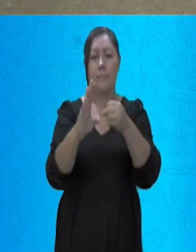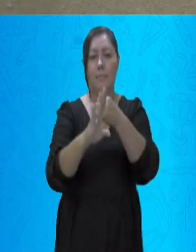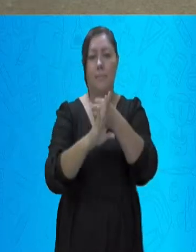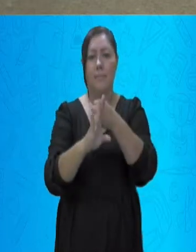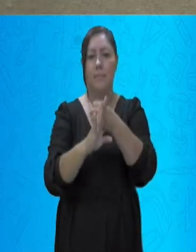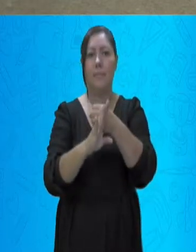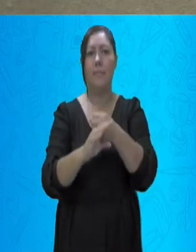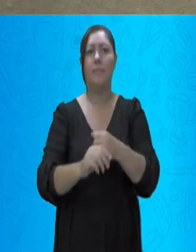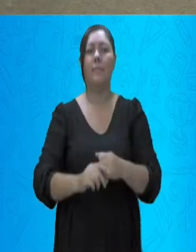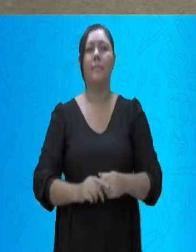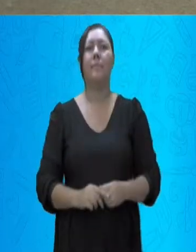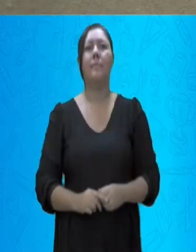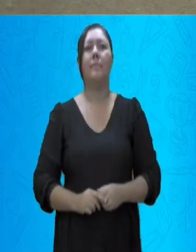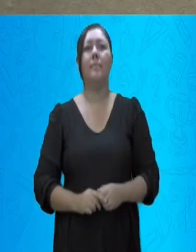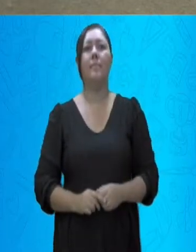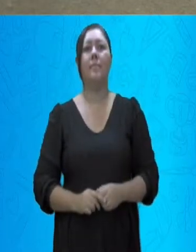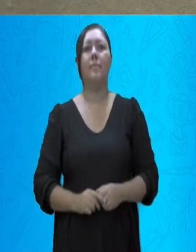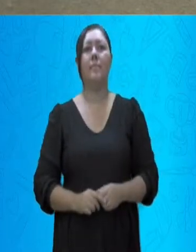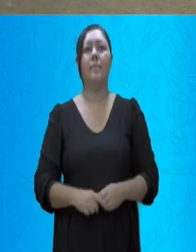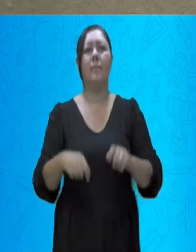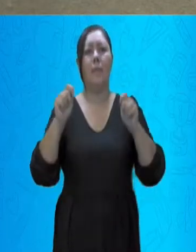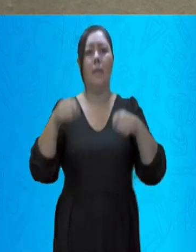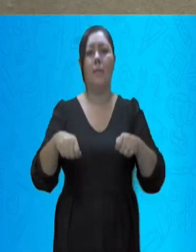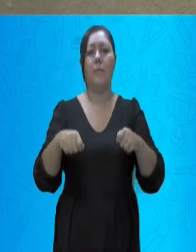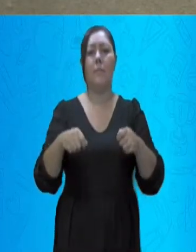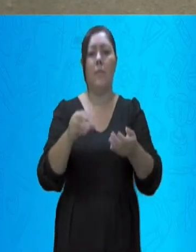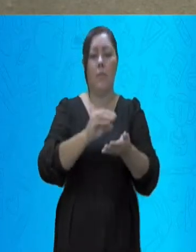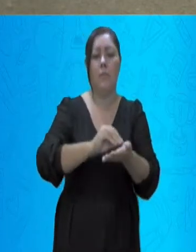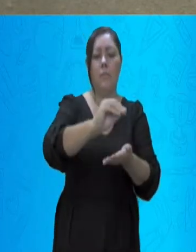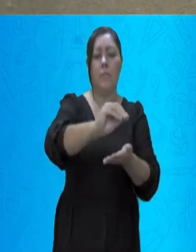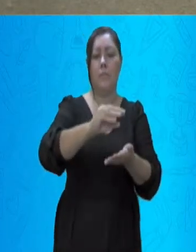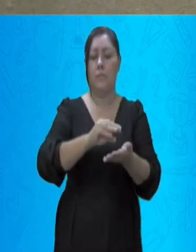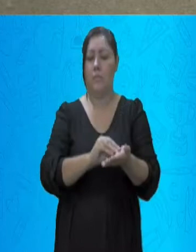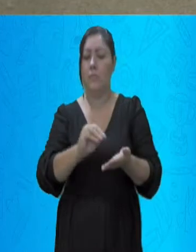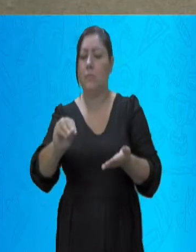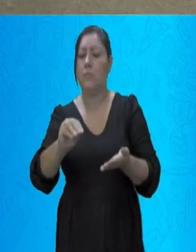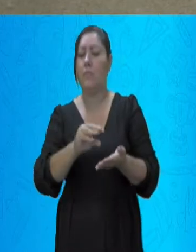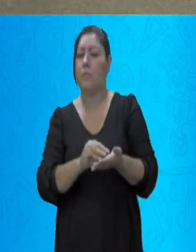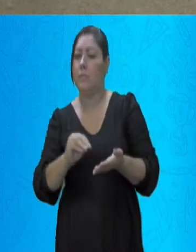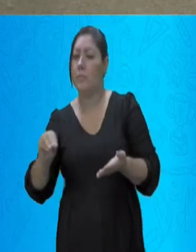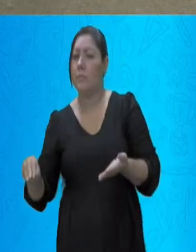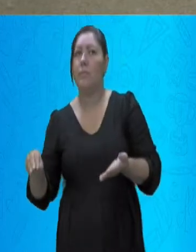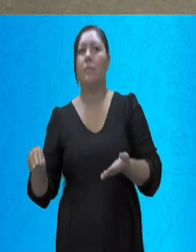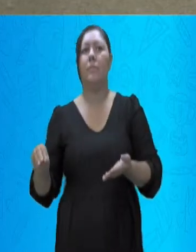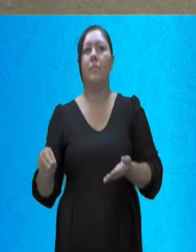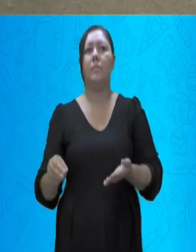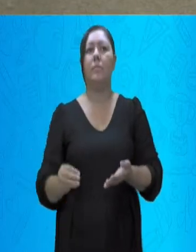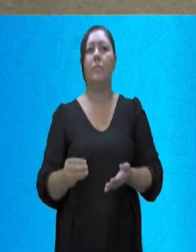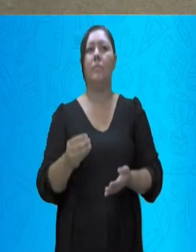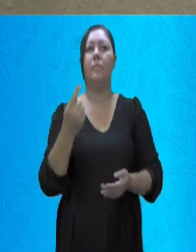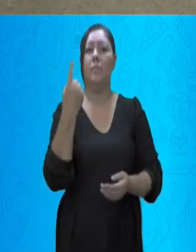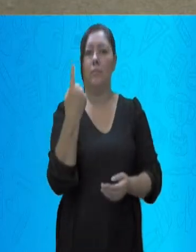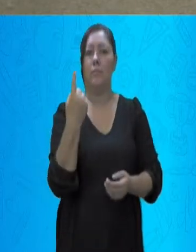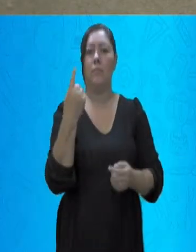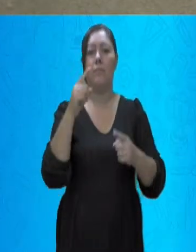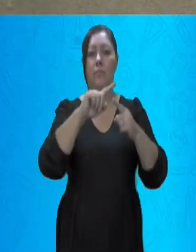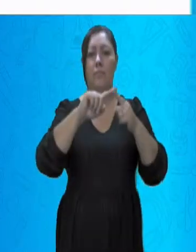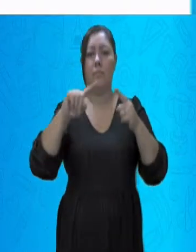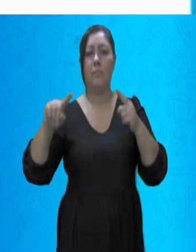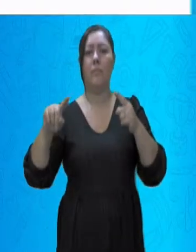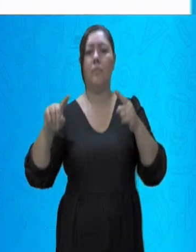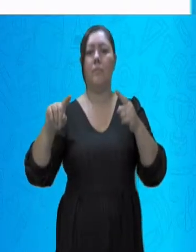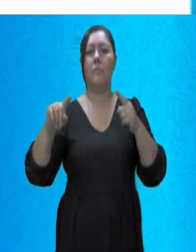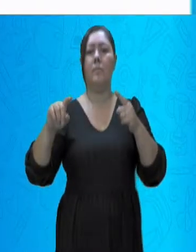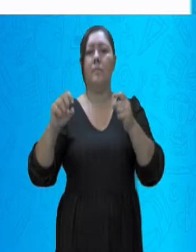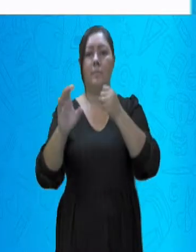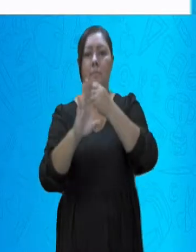substantivos. Podemos separá-los. Uma das classificações dos substantivos seria substantivo comum